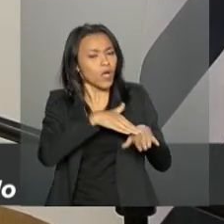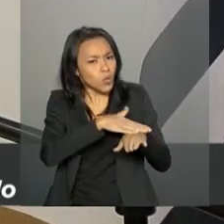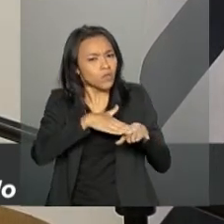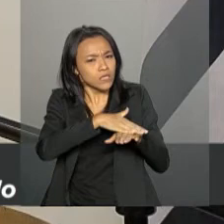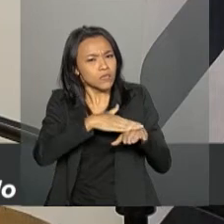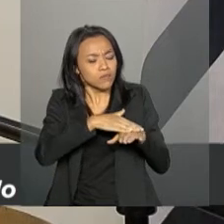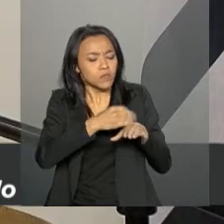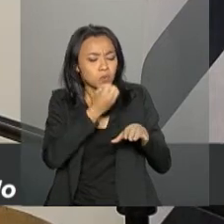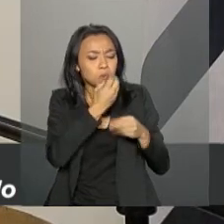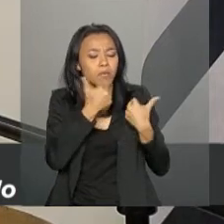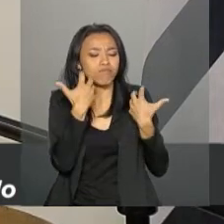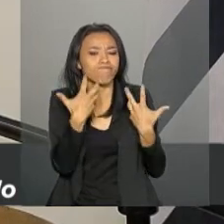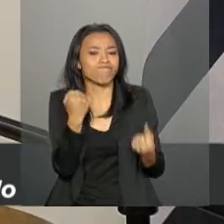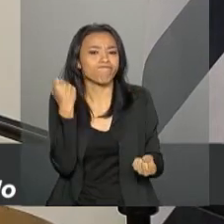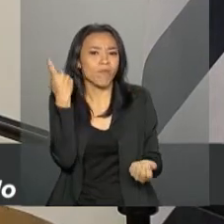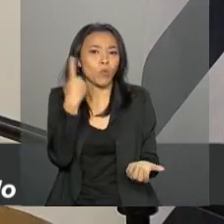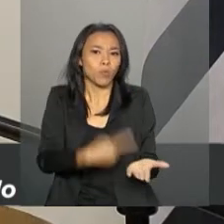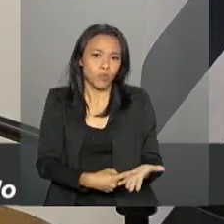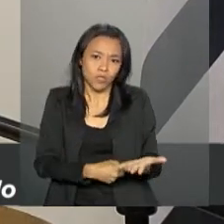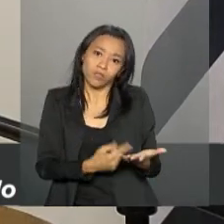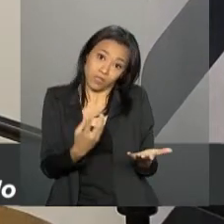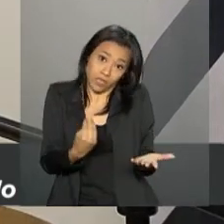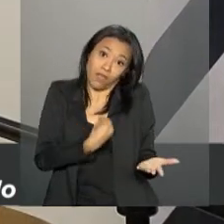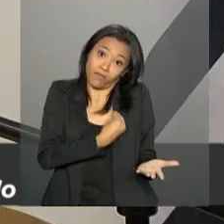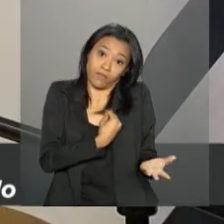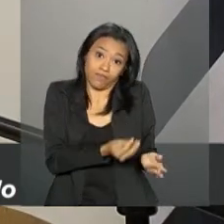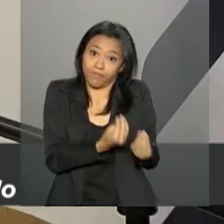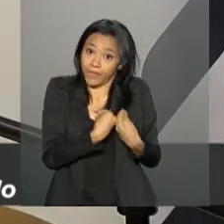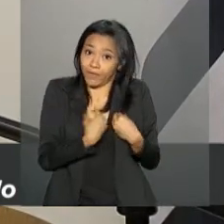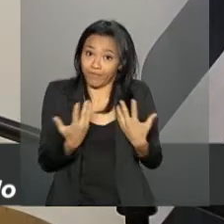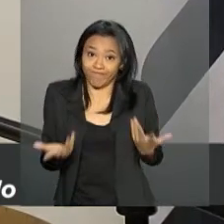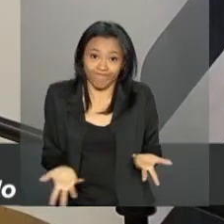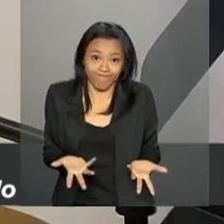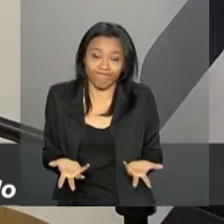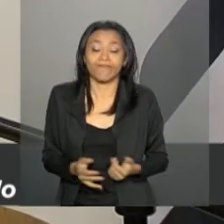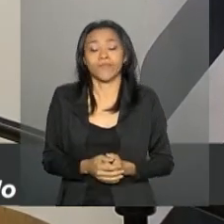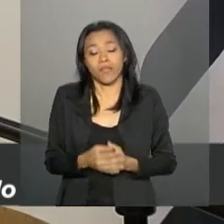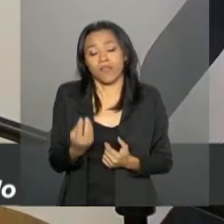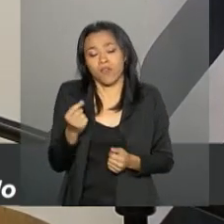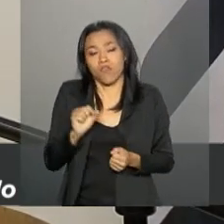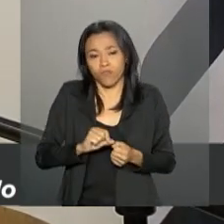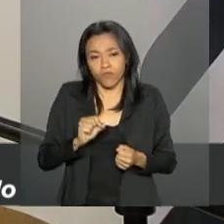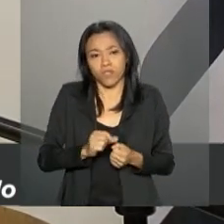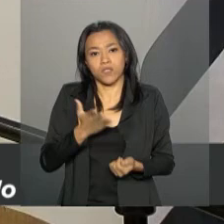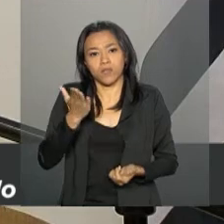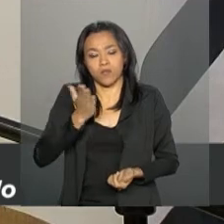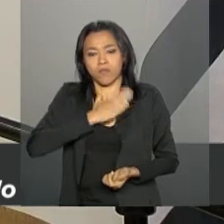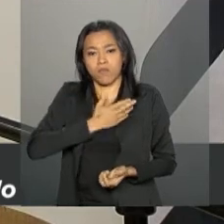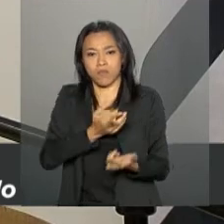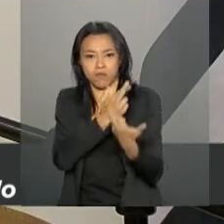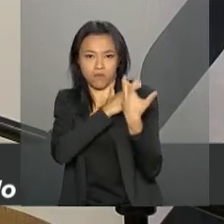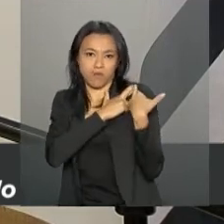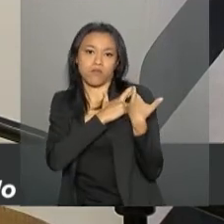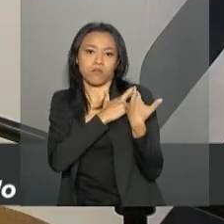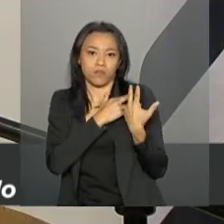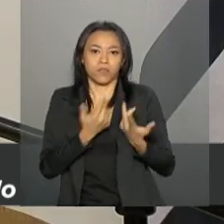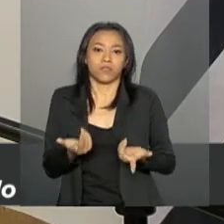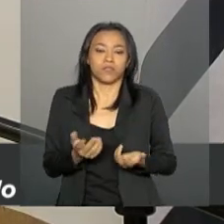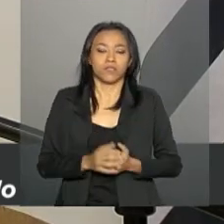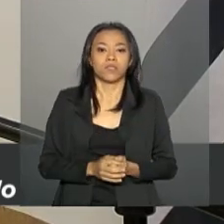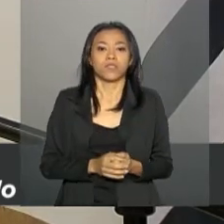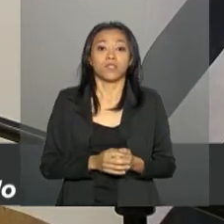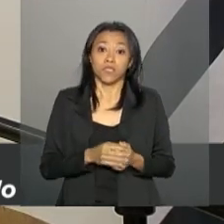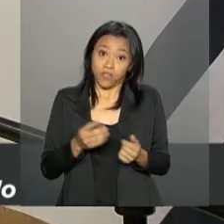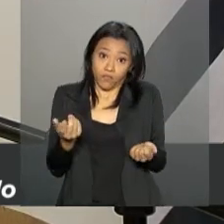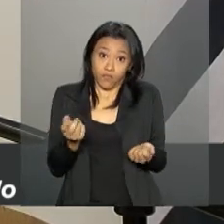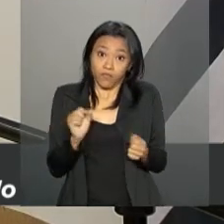de que a vida me atribuiu. Né? Fiz modestamente meu papel, mas eu acho que os que se seguiram a mim